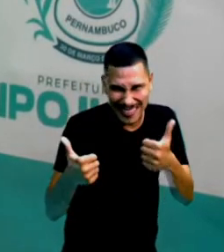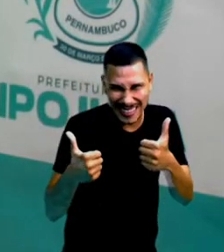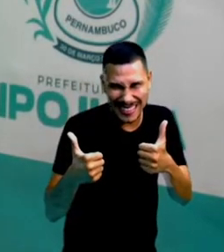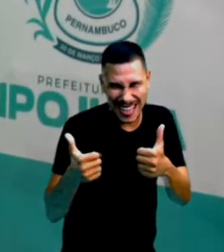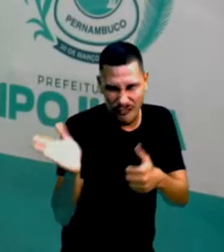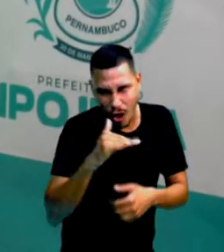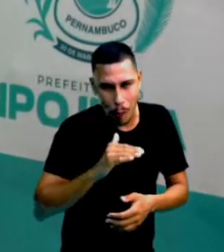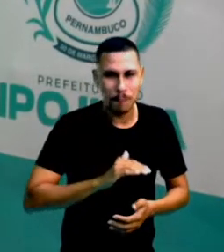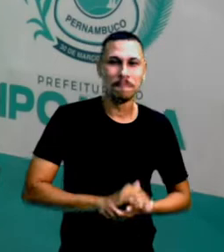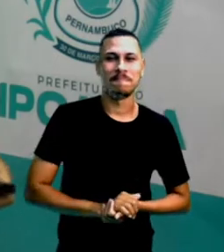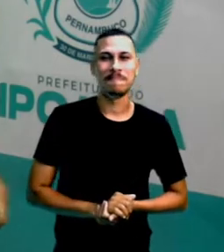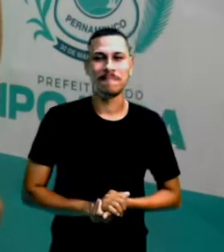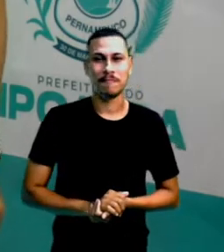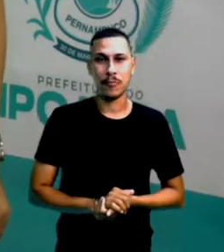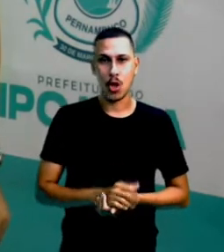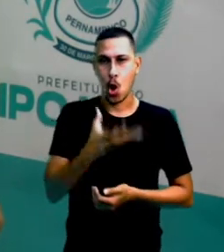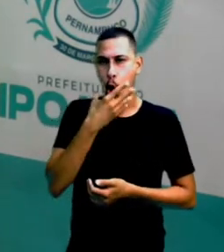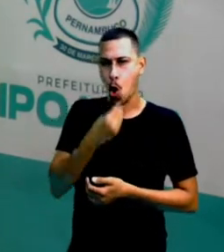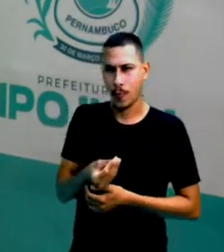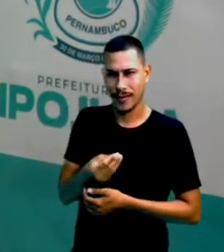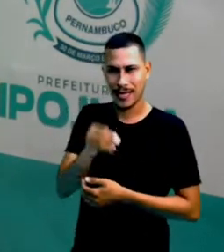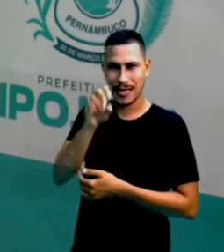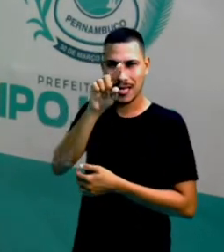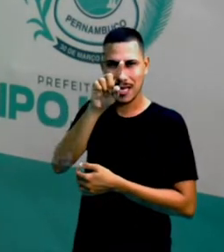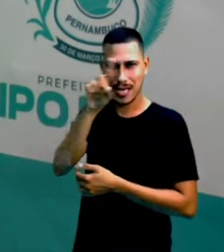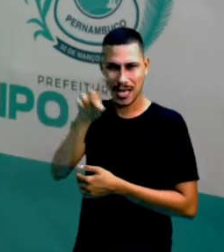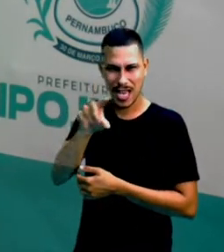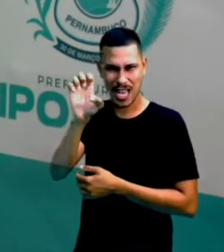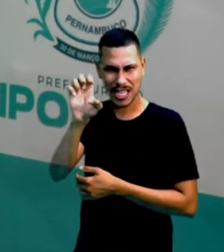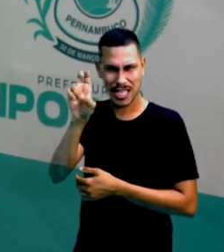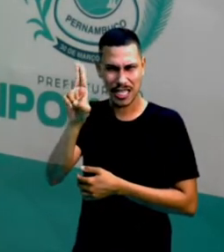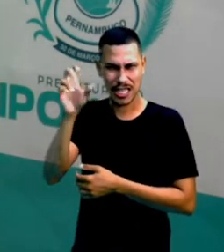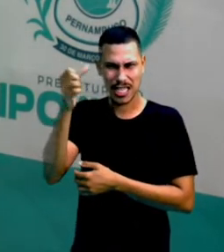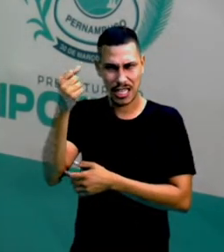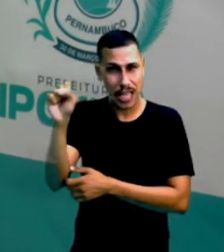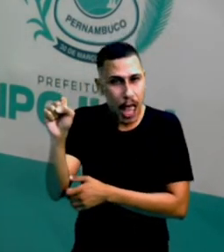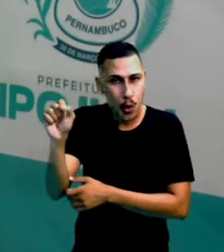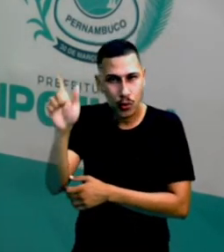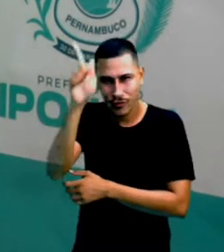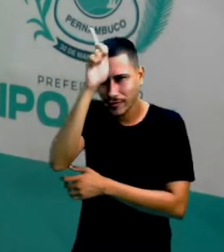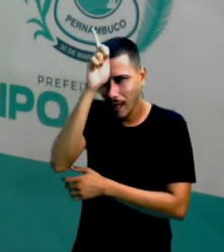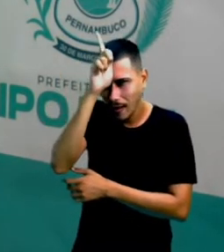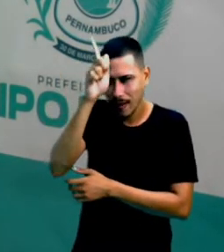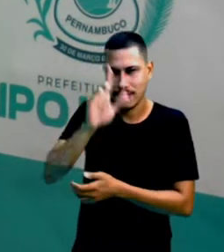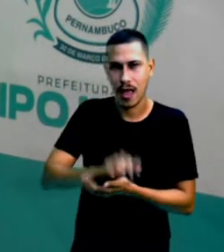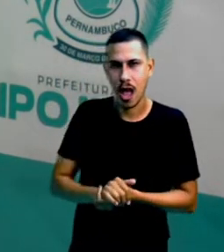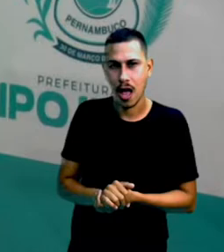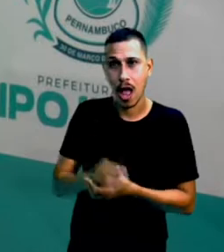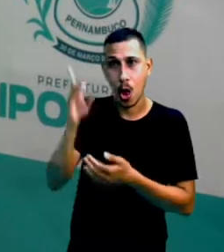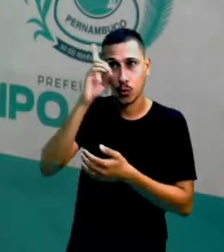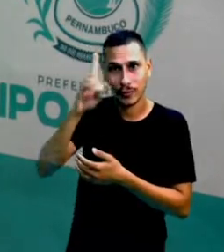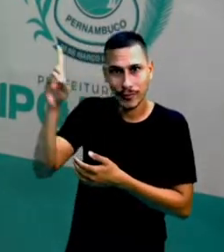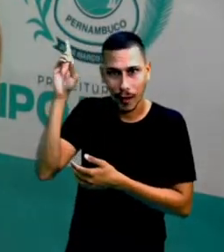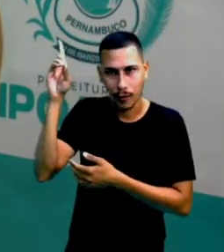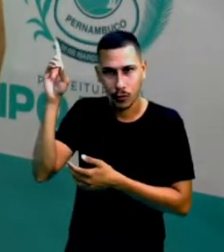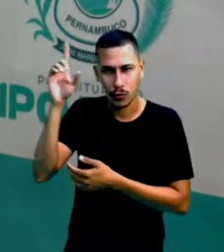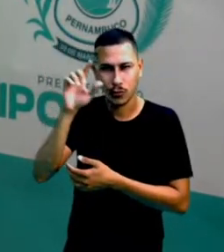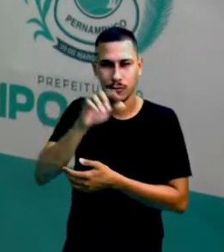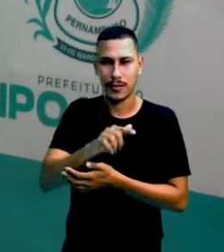mesmo ver os Deus dos deuses do Olimpo na Grécia ok